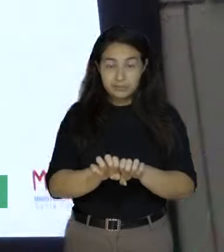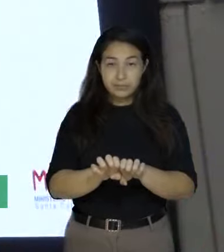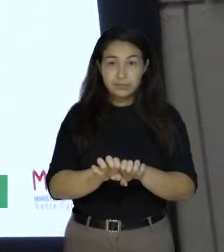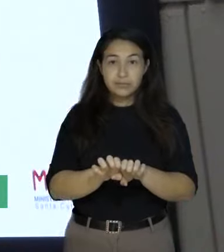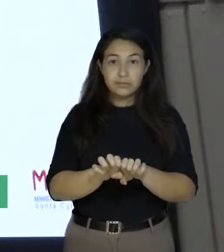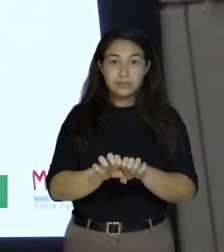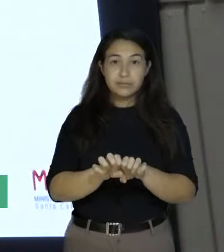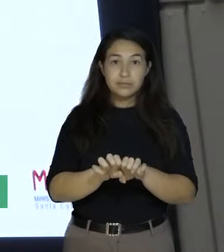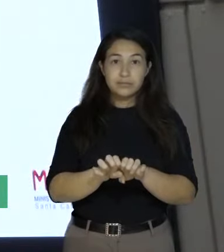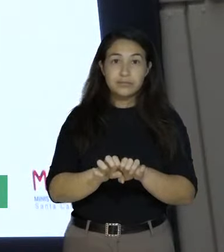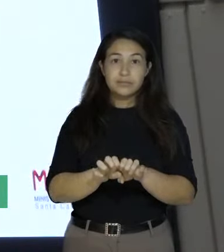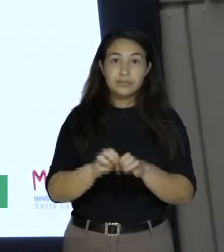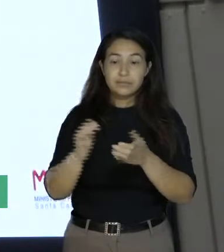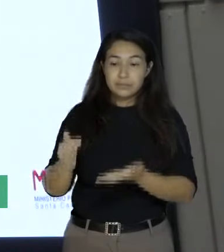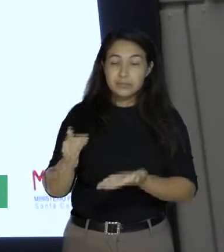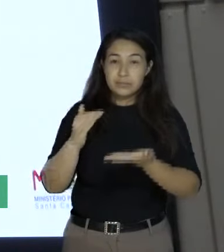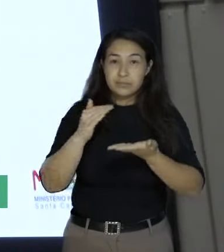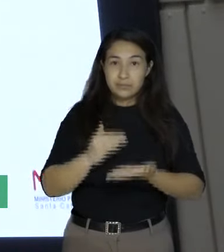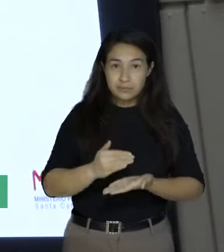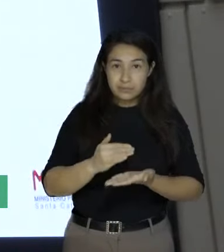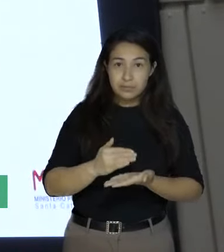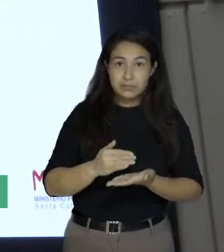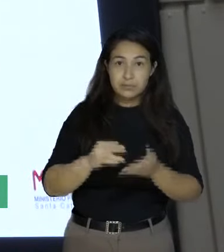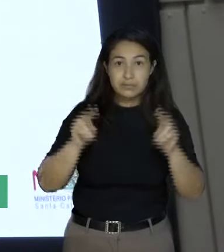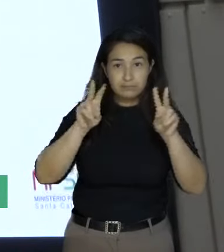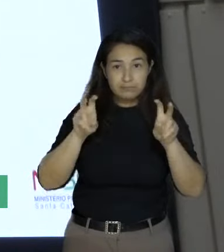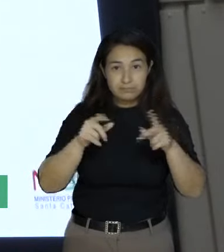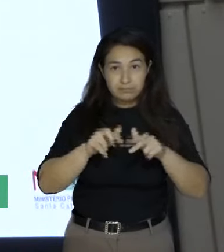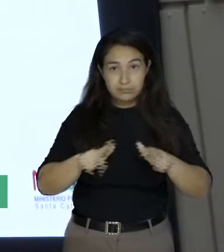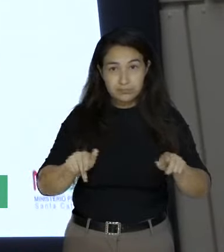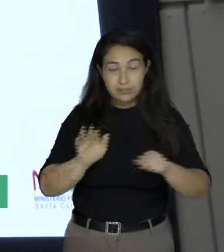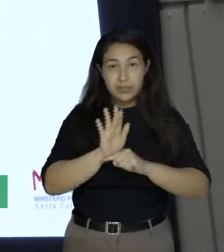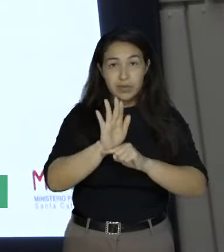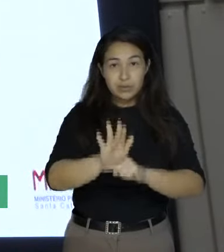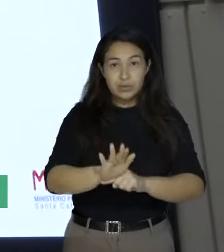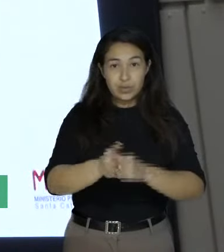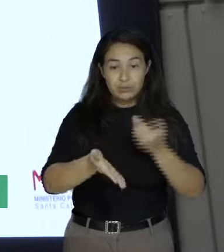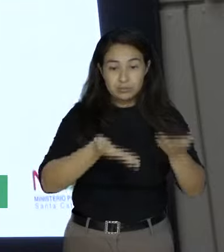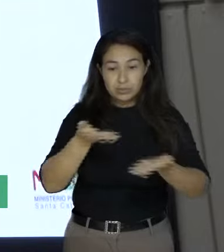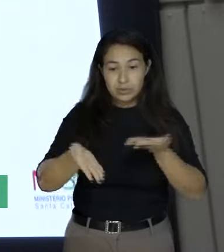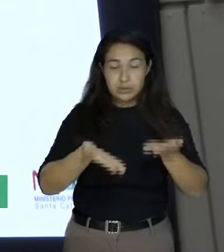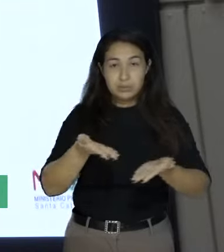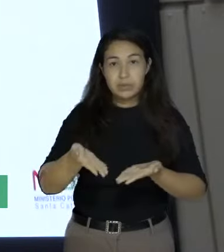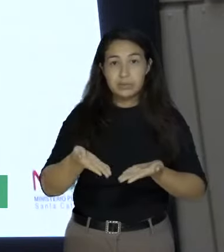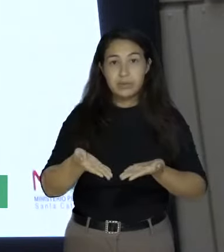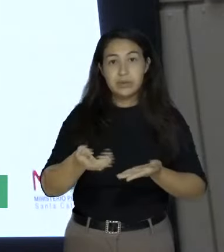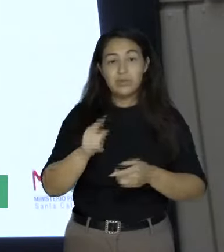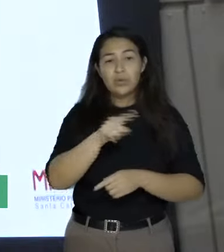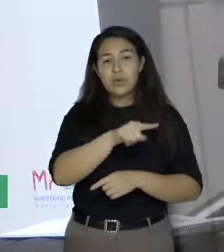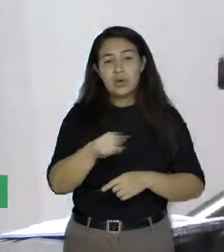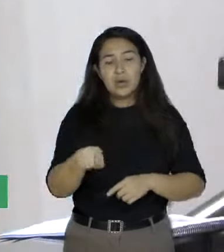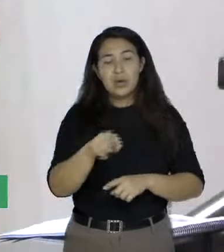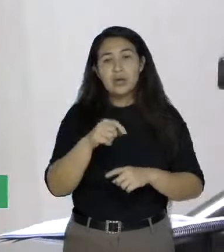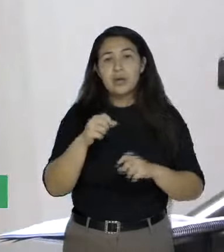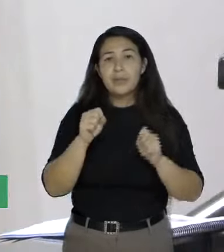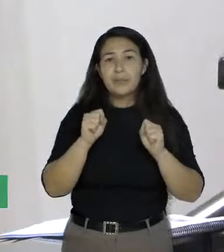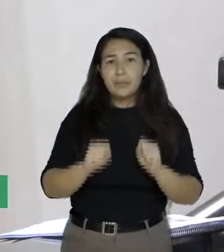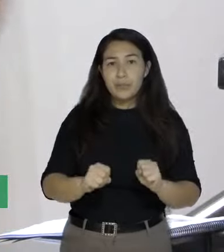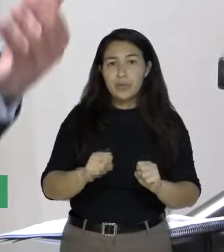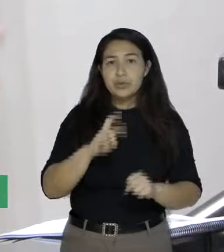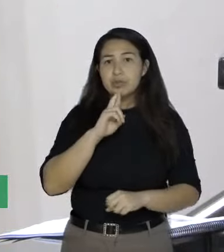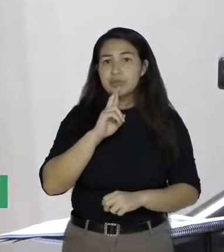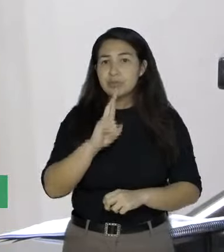as questões e dar tratamento de saúde pública e devolver a sociedade as soluções ou as respostas Ou pelo menos